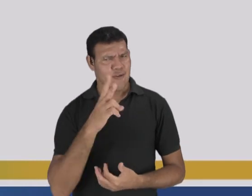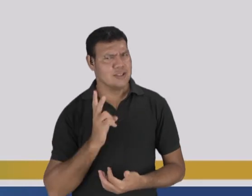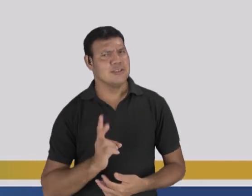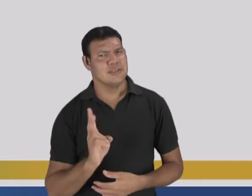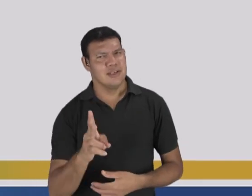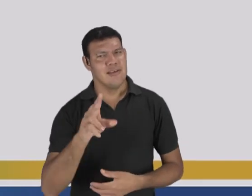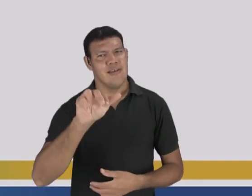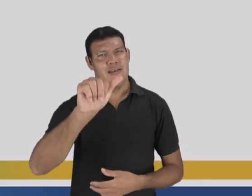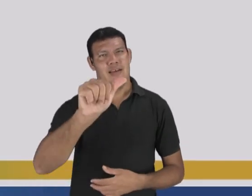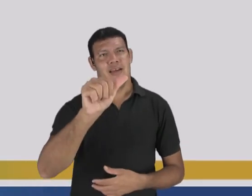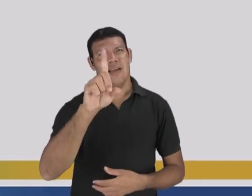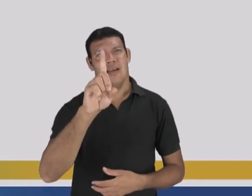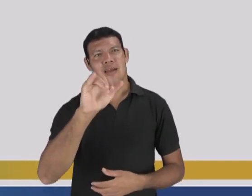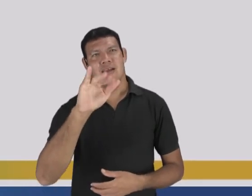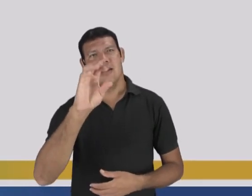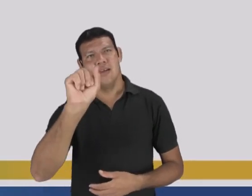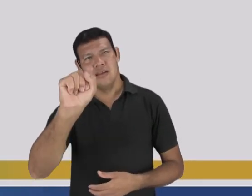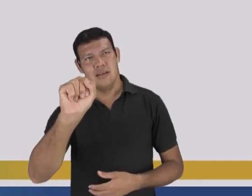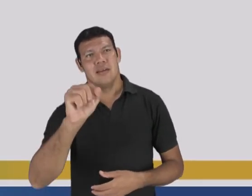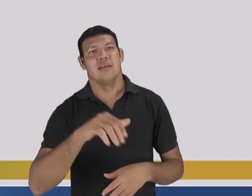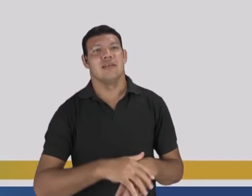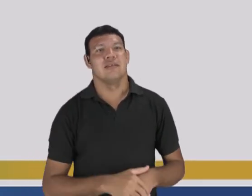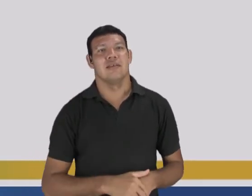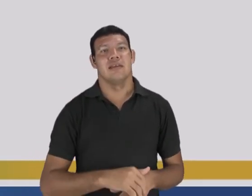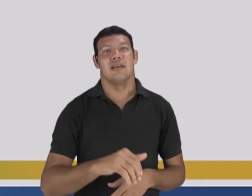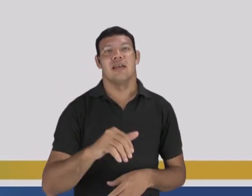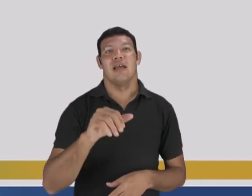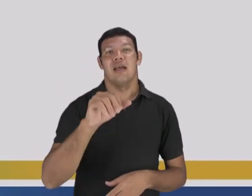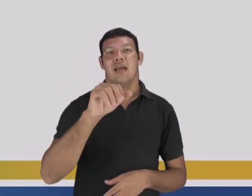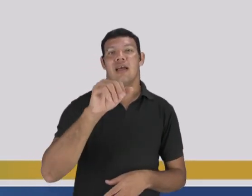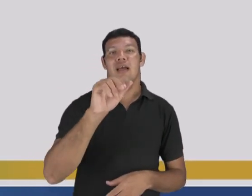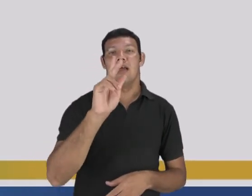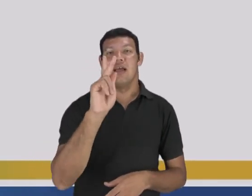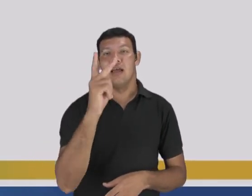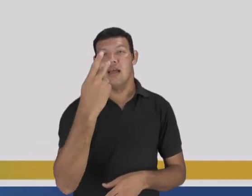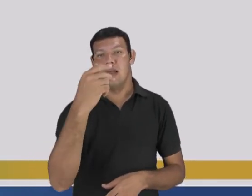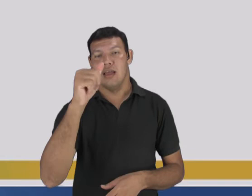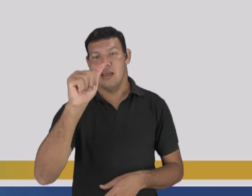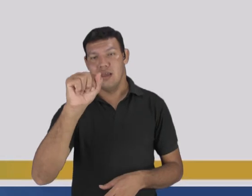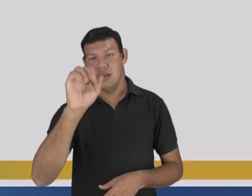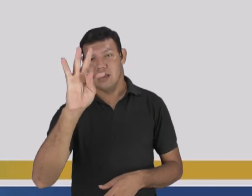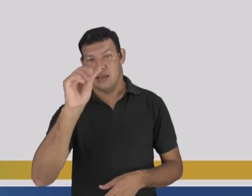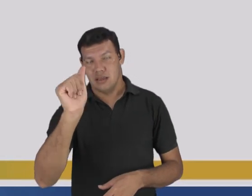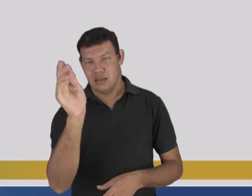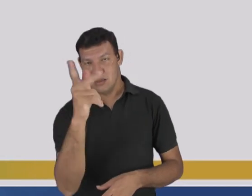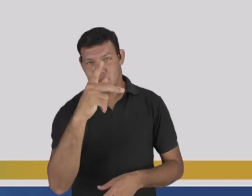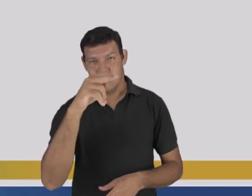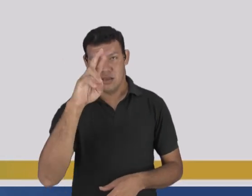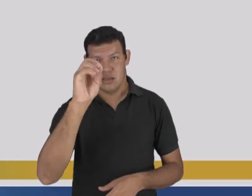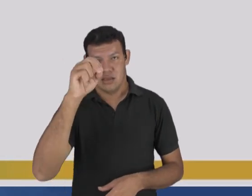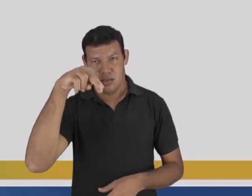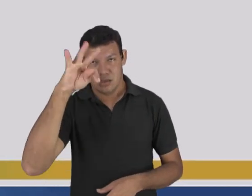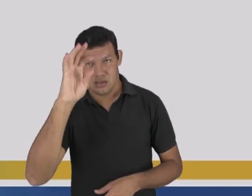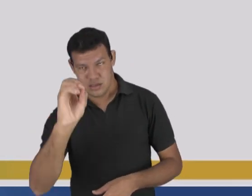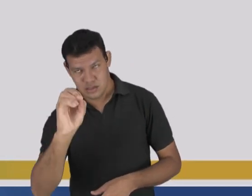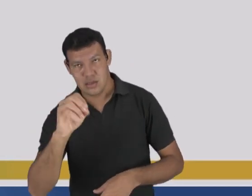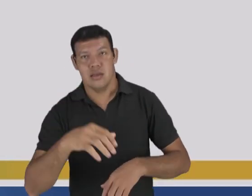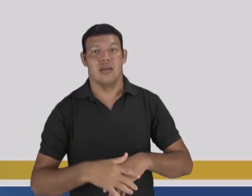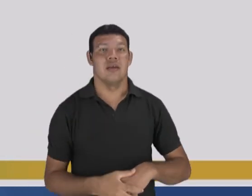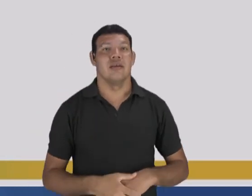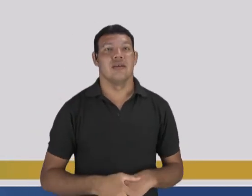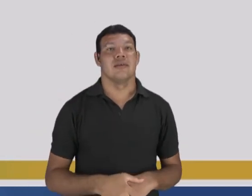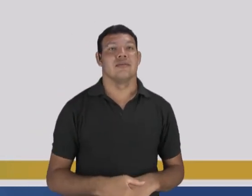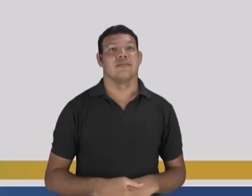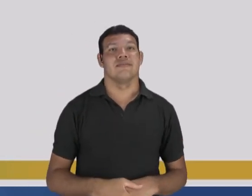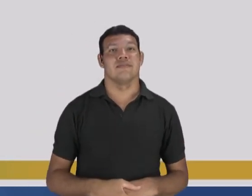o adeus, o hasta pronto, o hasta luego, né? São termos bem utilizados. Ó, aí você diz, ha